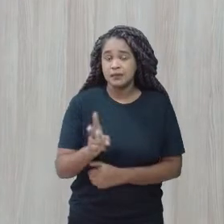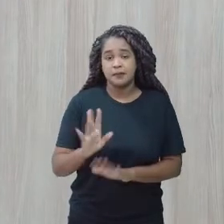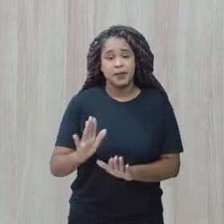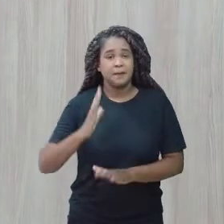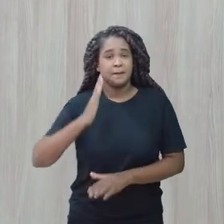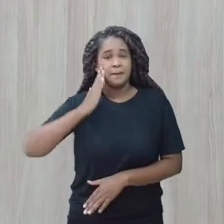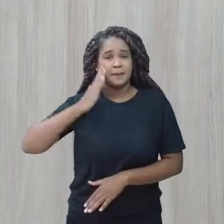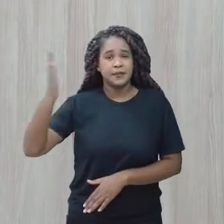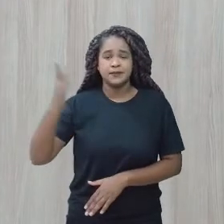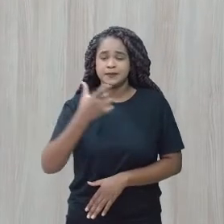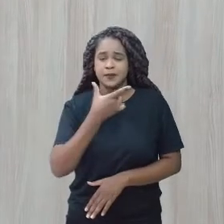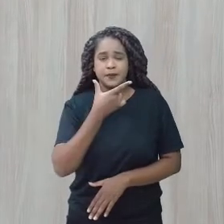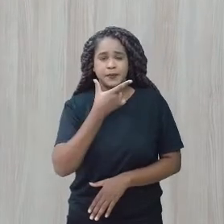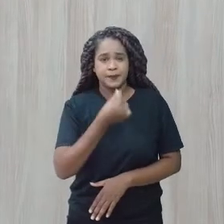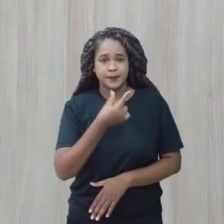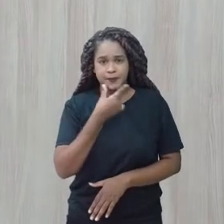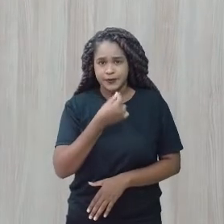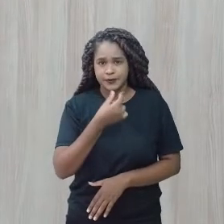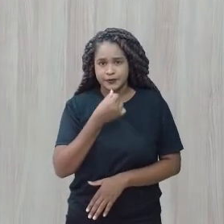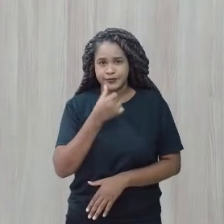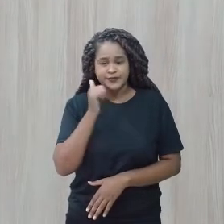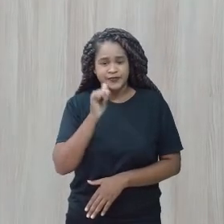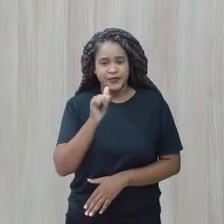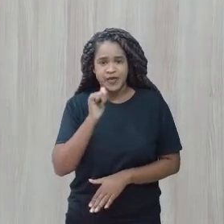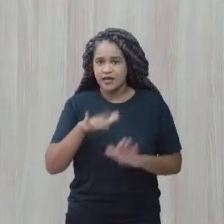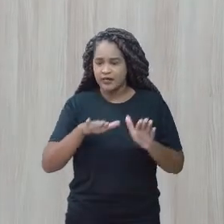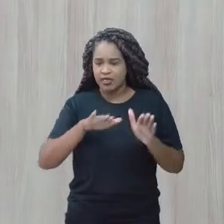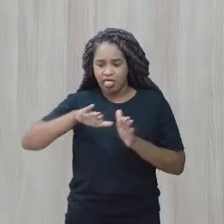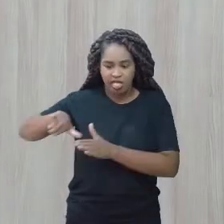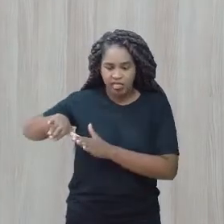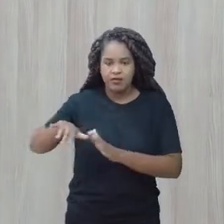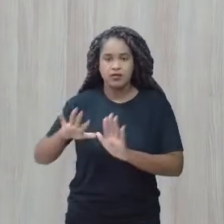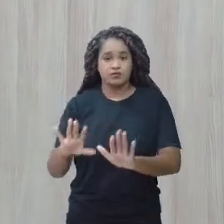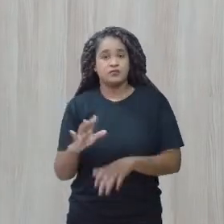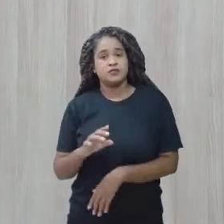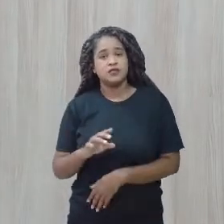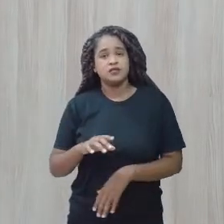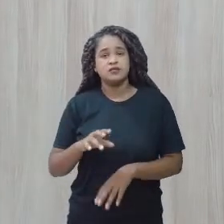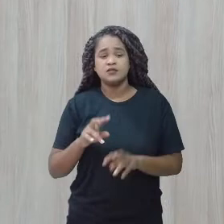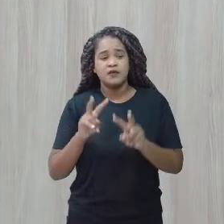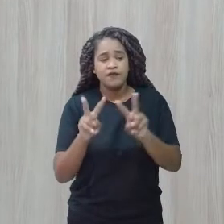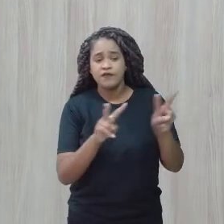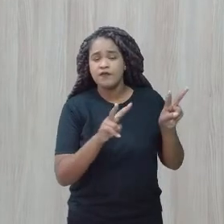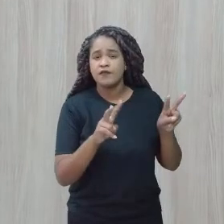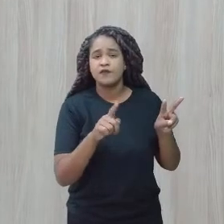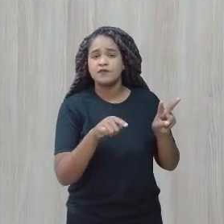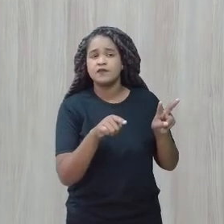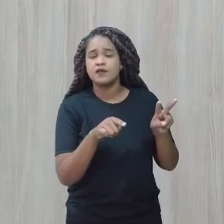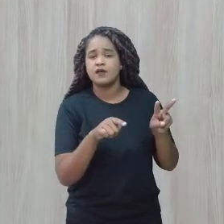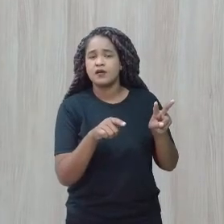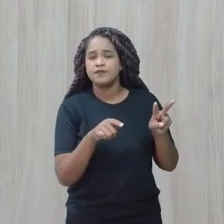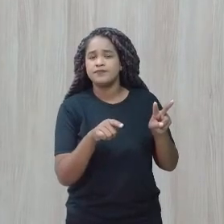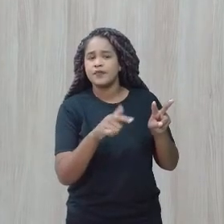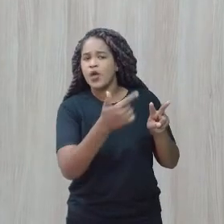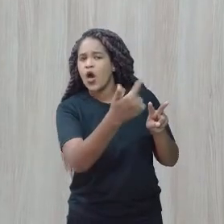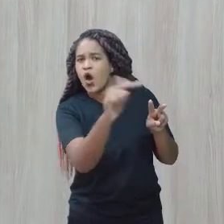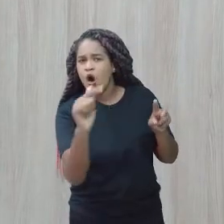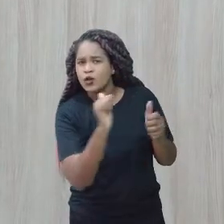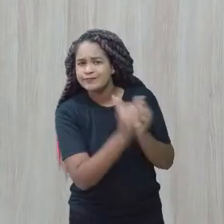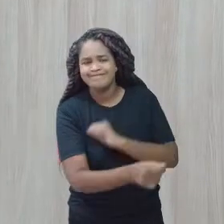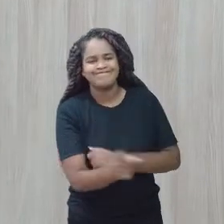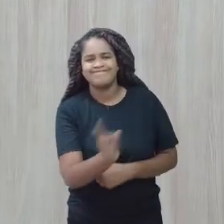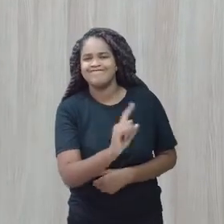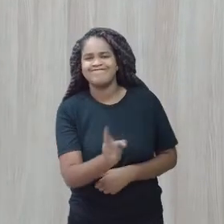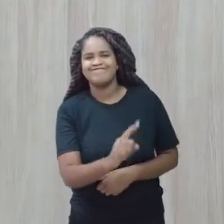também tem essa exclusão, mas a gente vê muito futebol e às vezes não vê muito outros